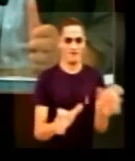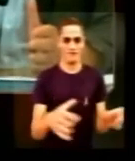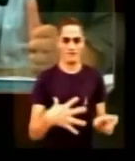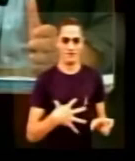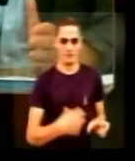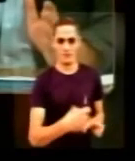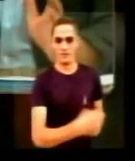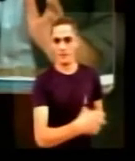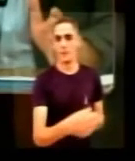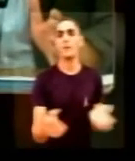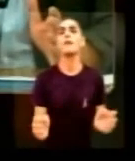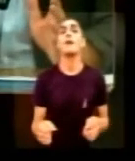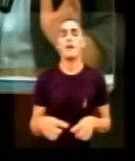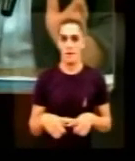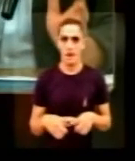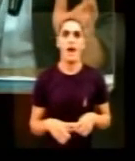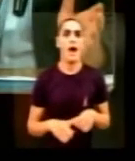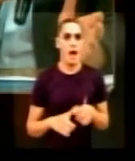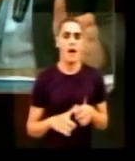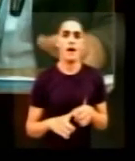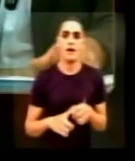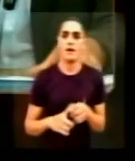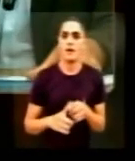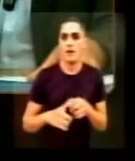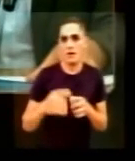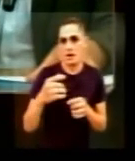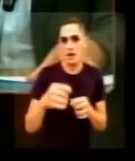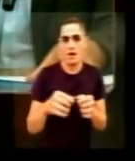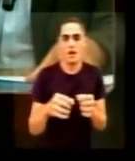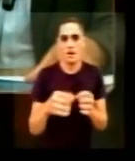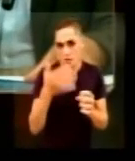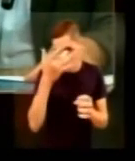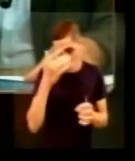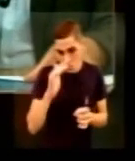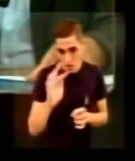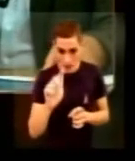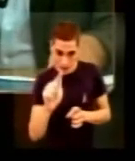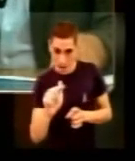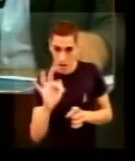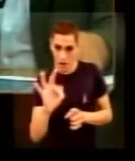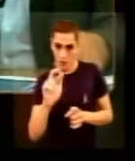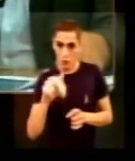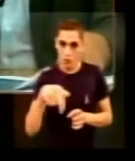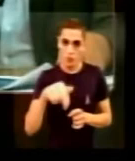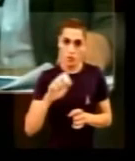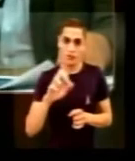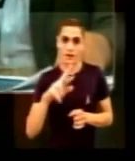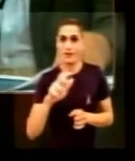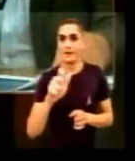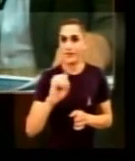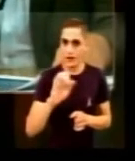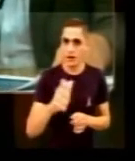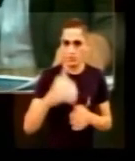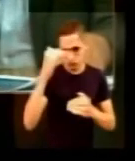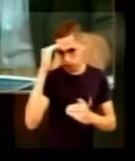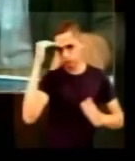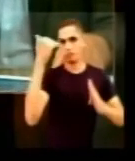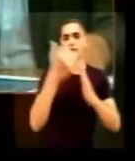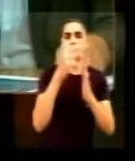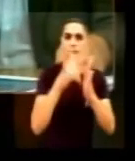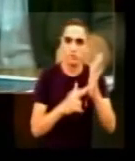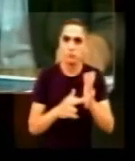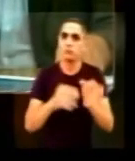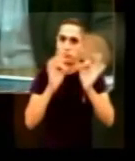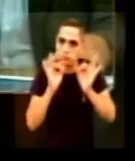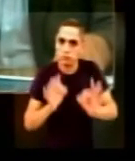vai obedecer isso aí junto com o atestado de óbito. Então, isso é uma nova norma